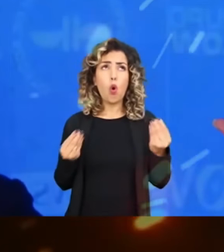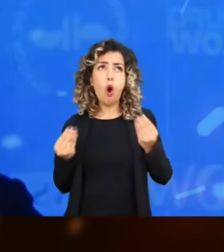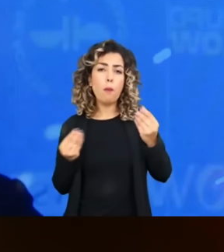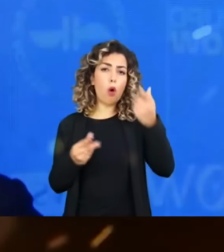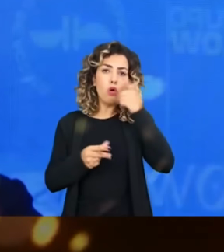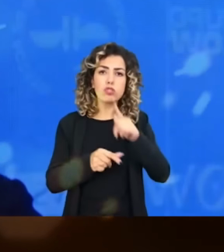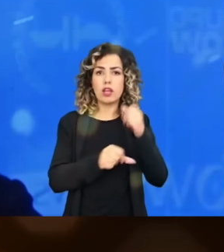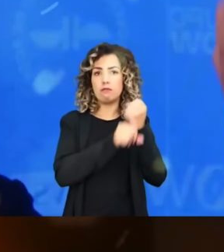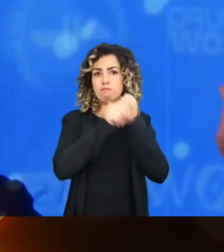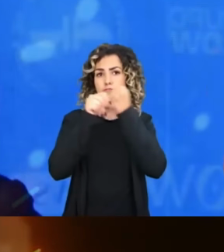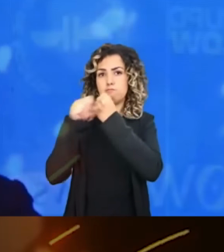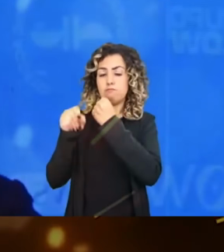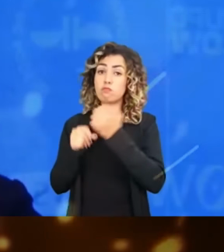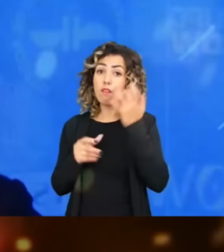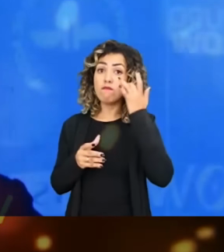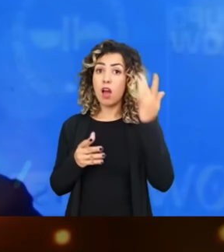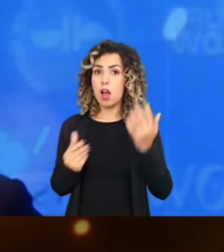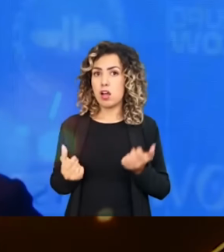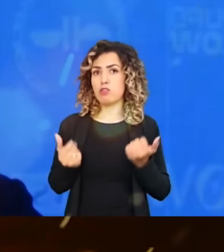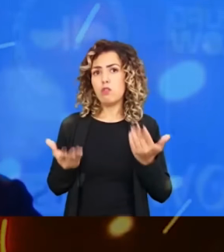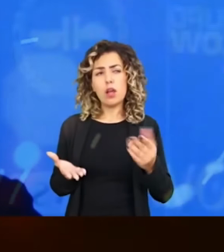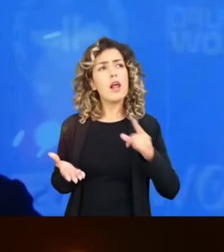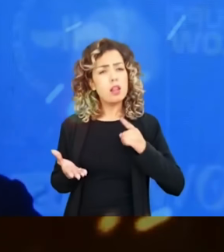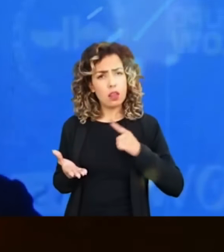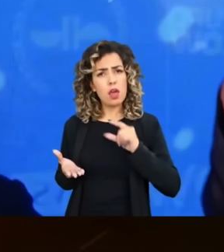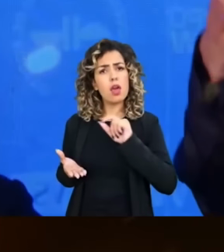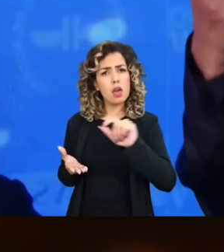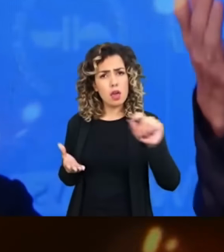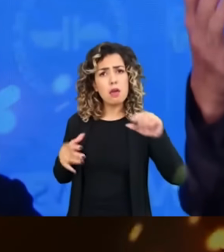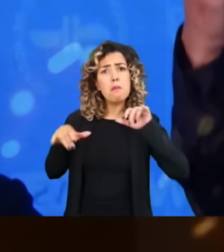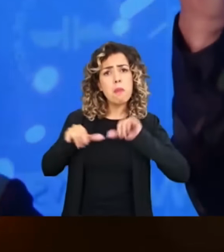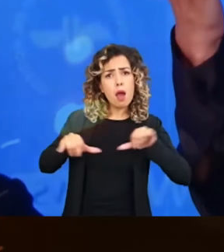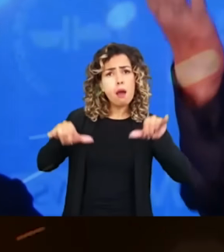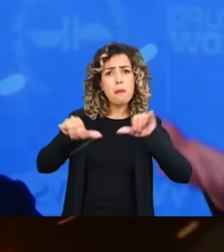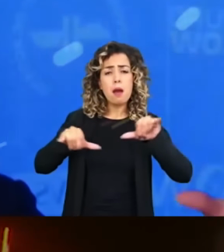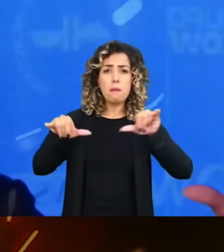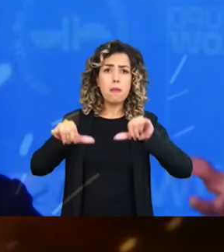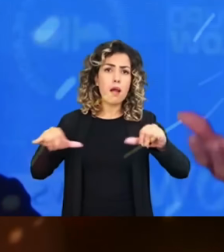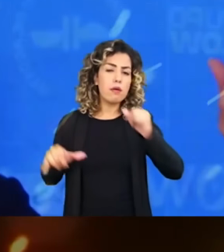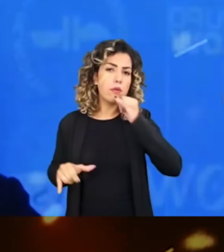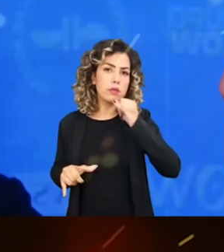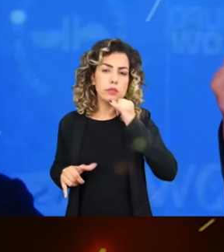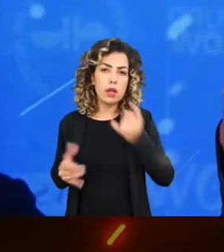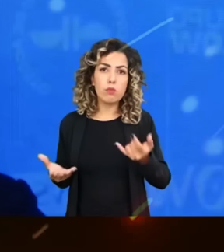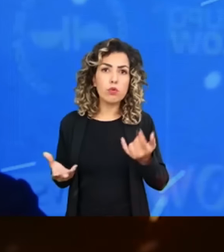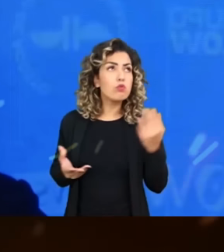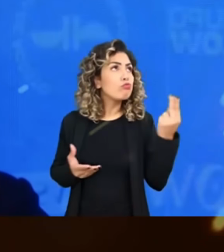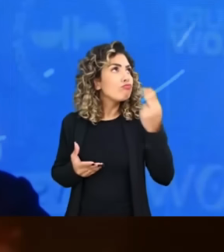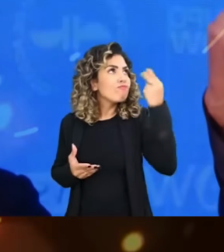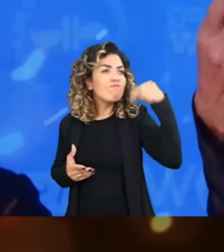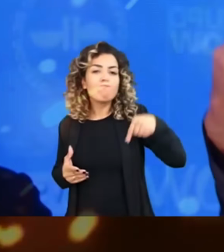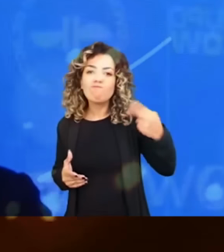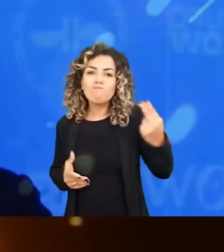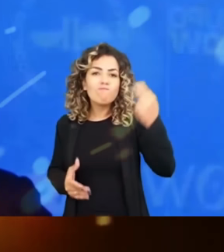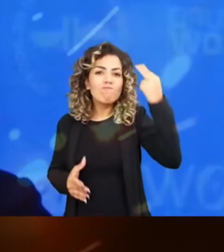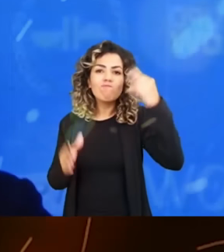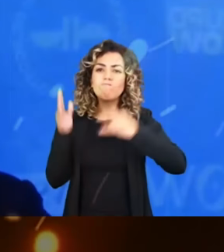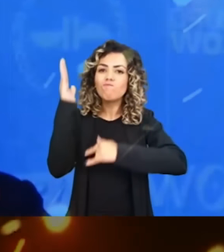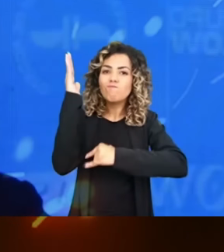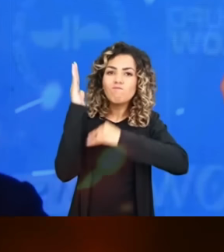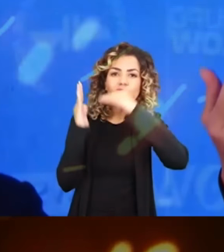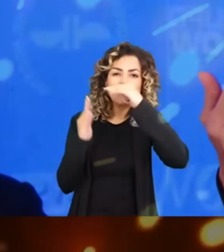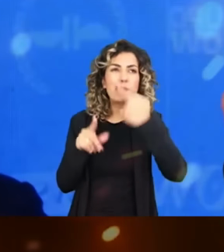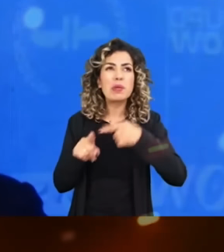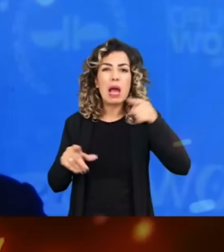facilitar a gente ouviu vários depoimentos de lugares por exemplo em que não cabe um um elevador então talvez tenha que ter naquele